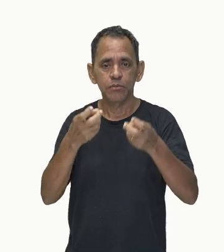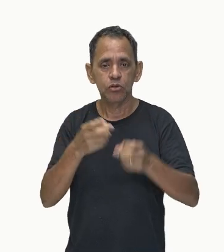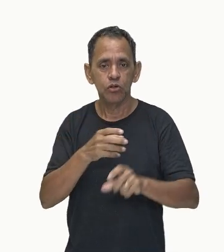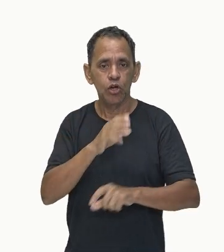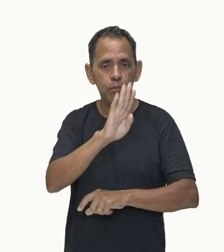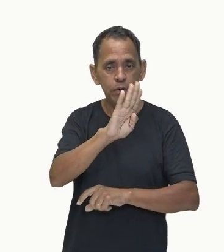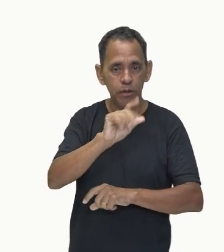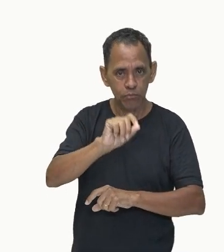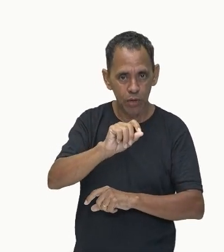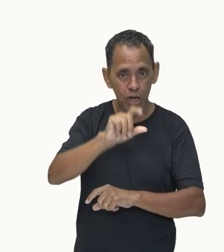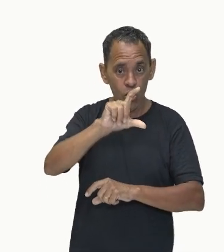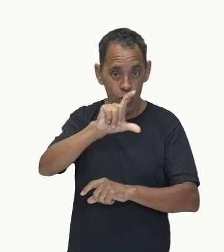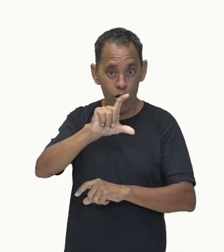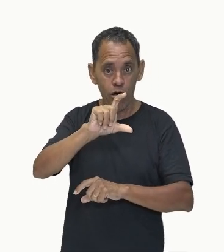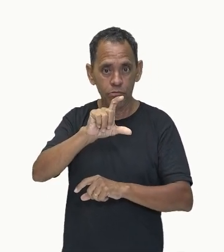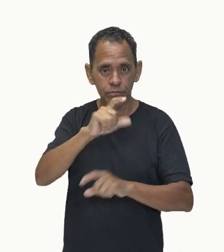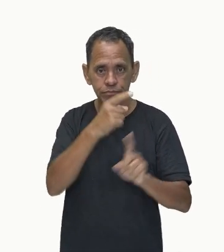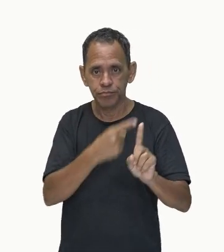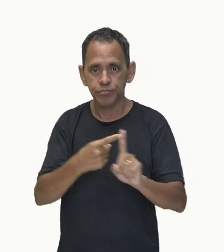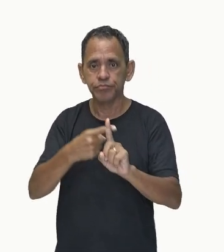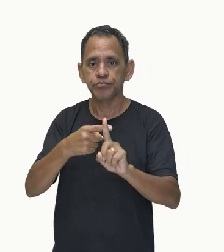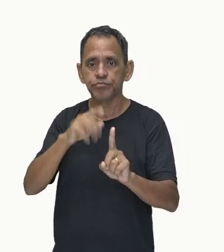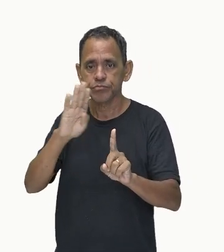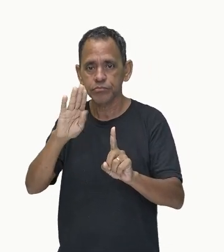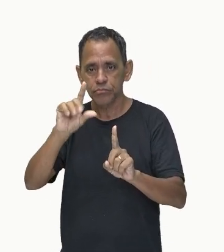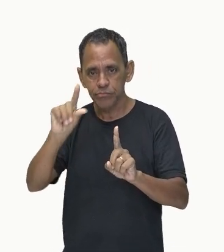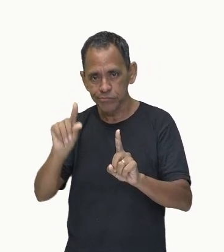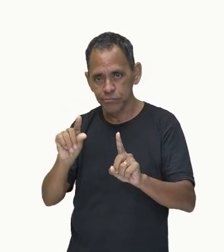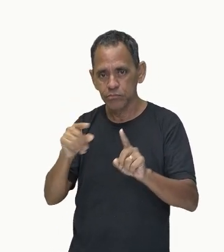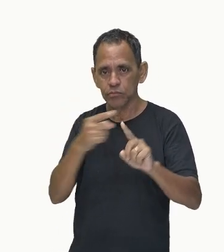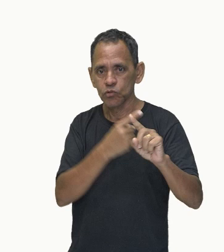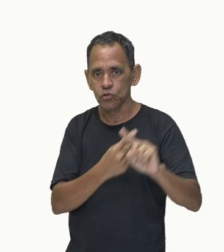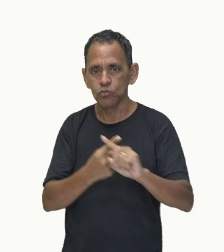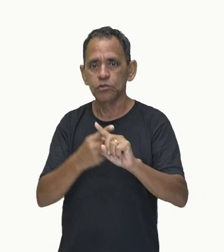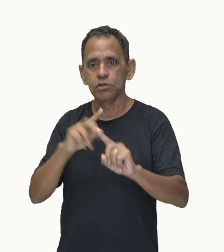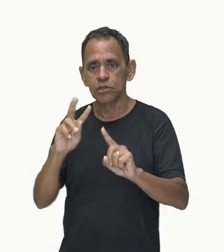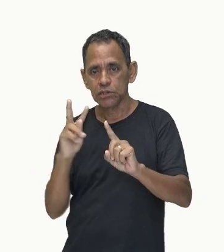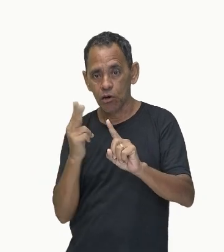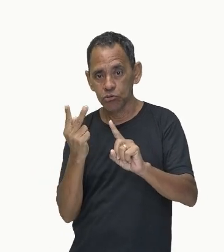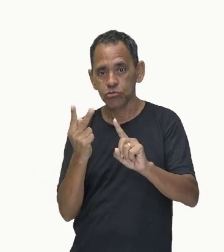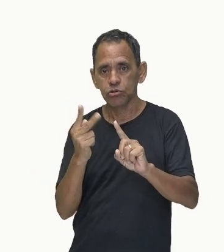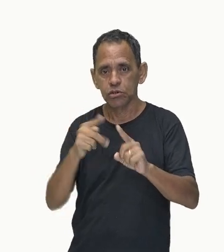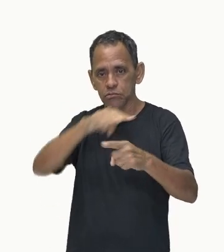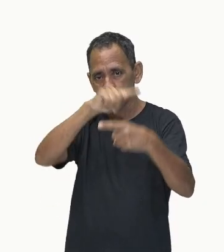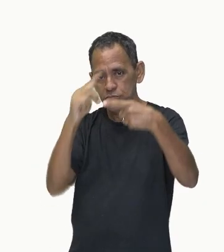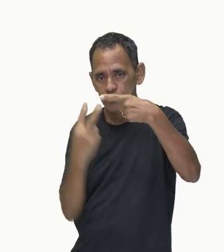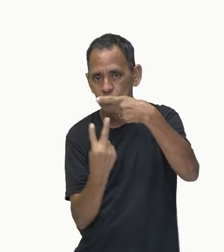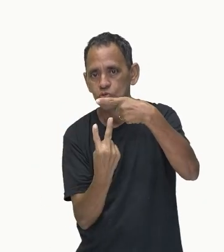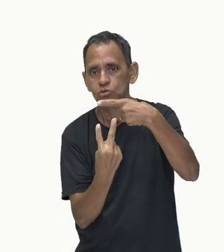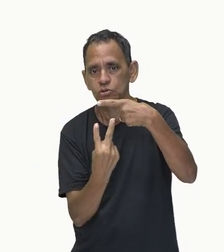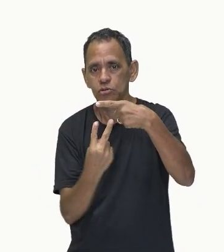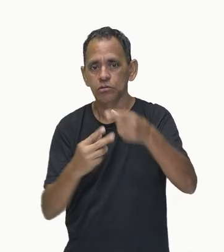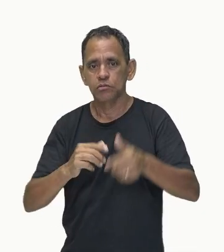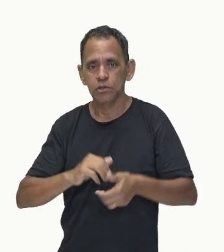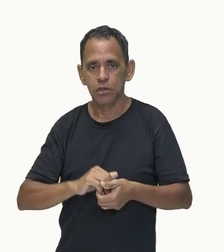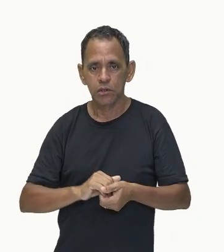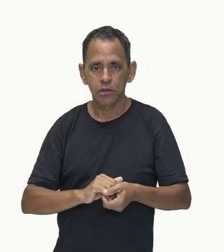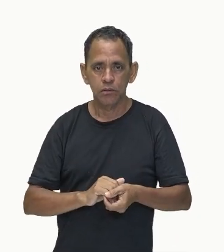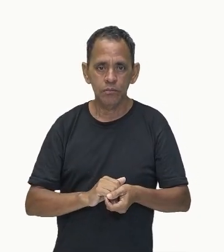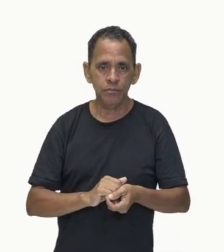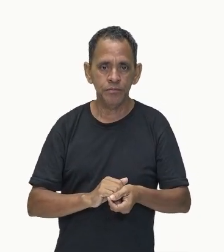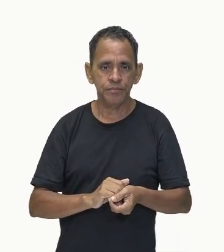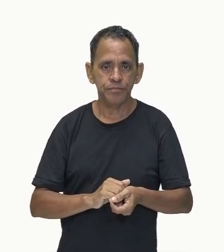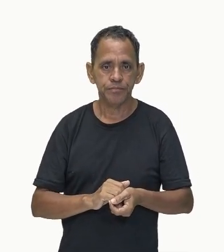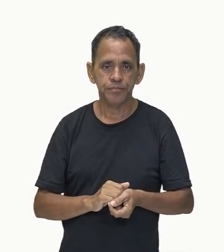e divide por 2. E aí lá no nosso gráfico, pessoal, olha só, vamos mostrar aqui anteriormente o que